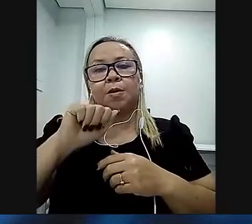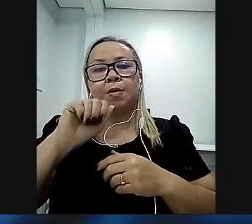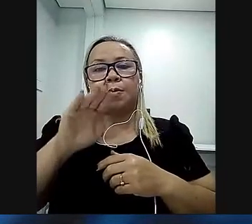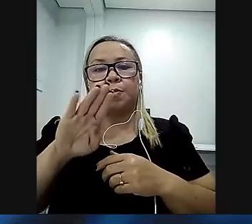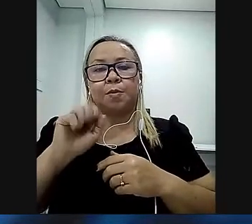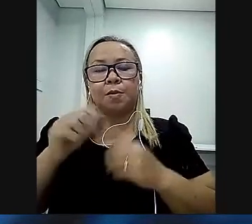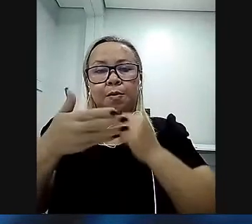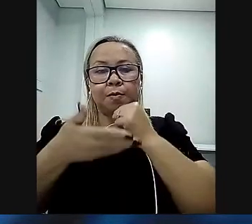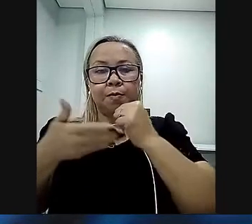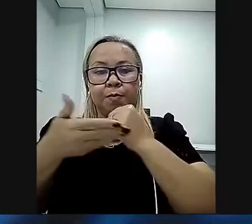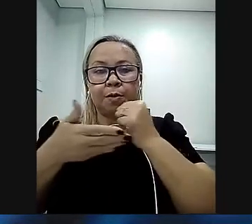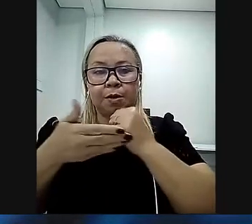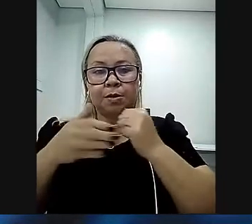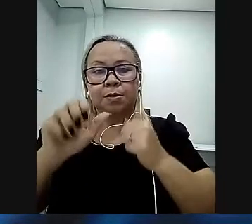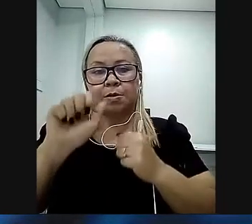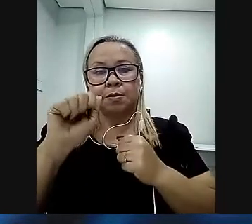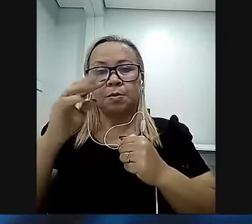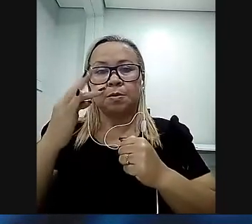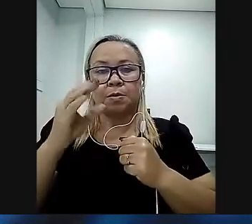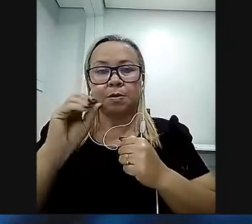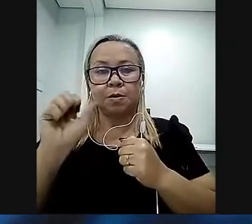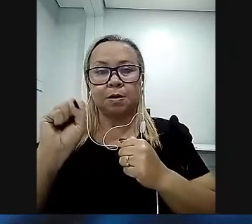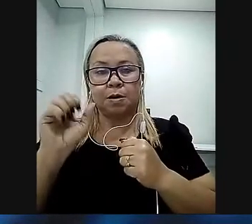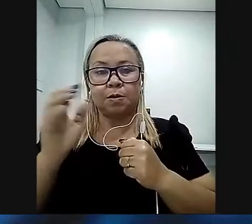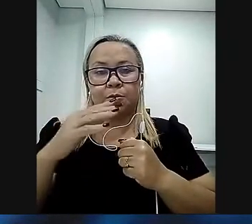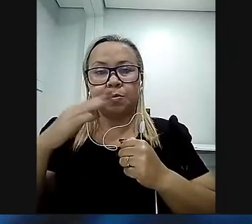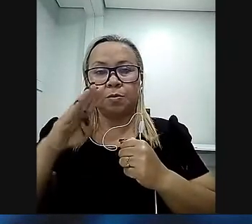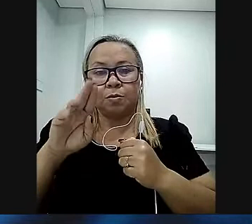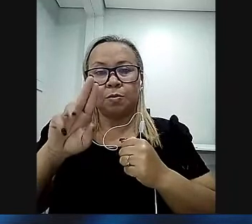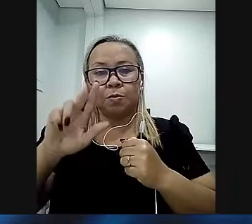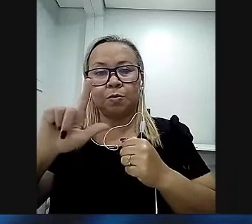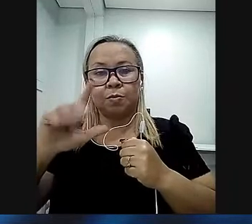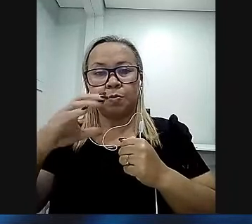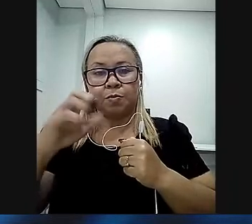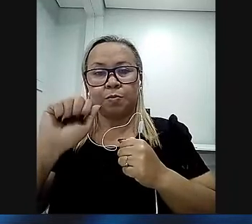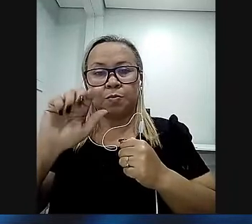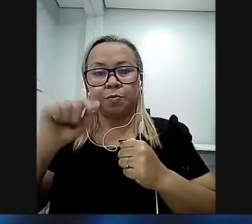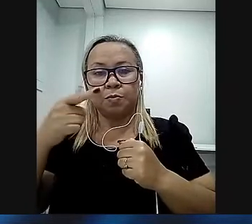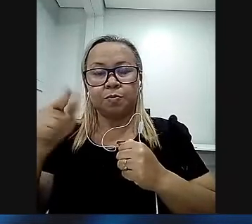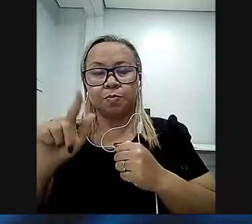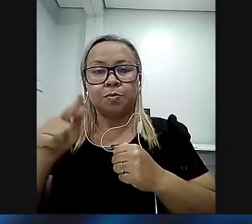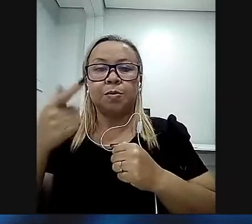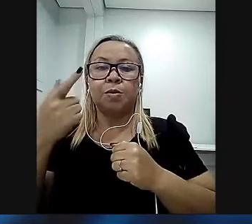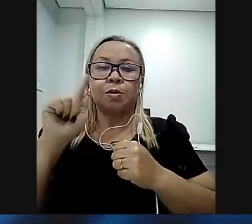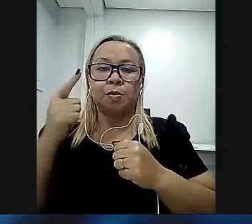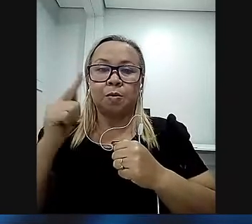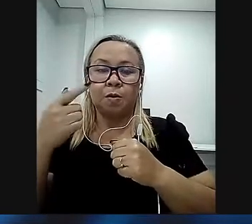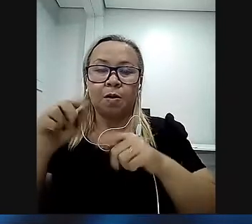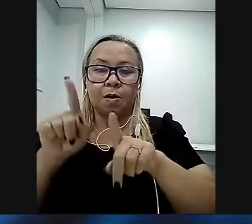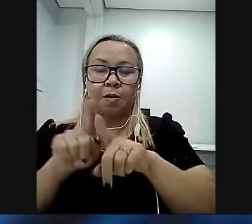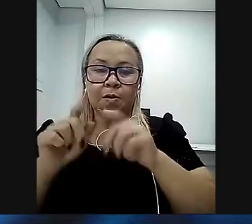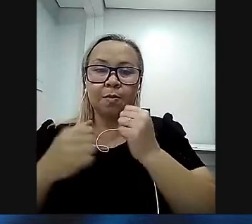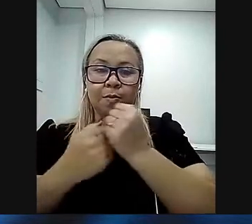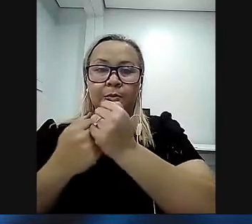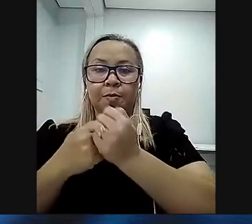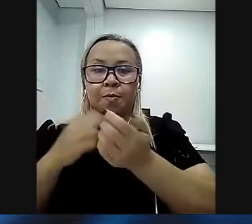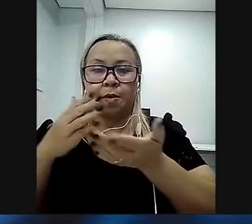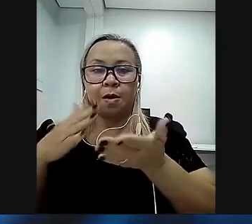Atos Vulcão, da Casa Lúcio Costa, da PUC Goiás, do Instituto Buller Marx e o Arquivo Público do Distrito